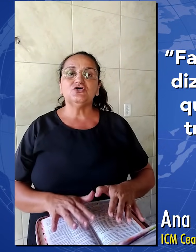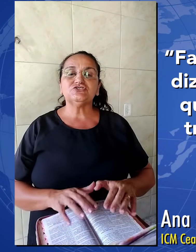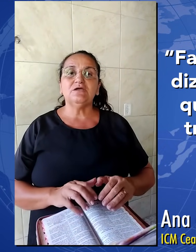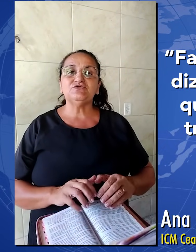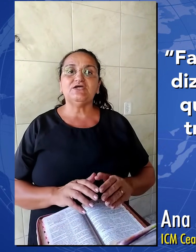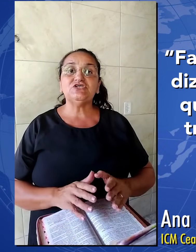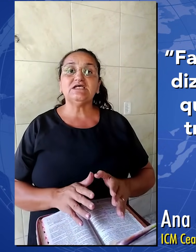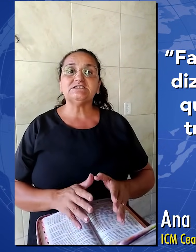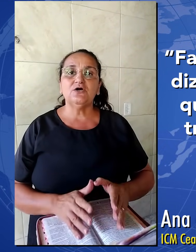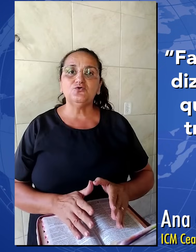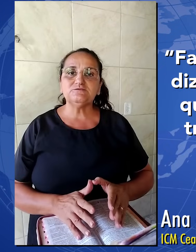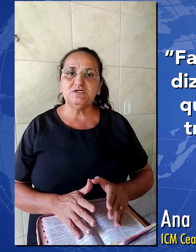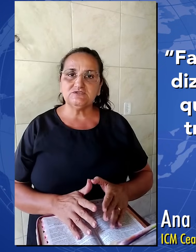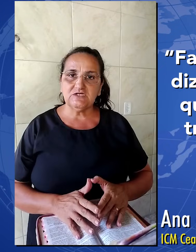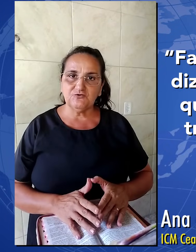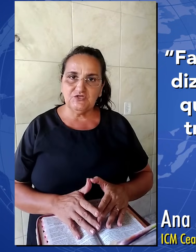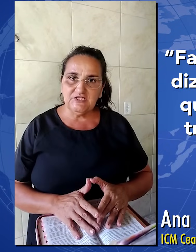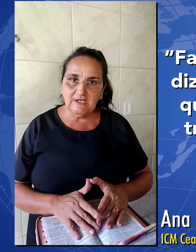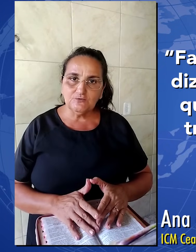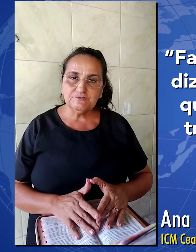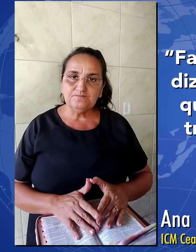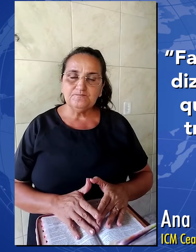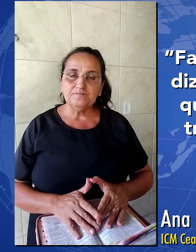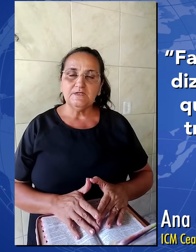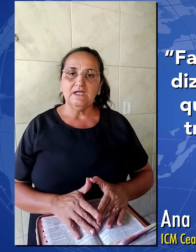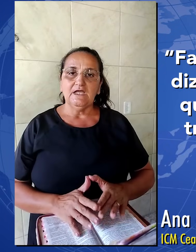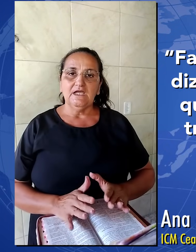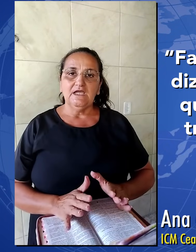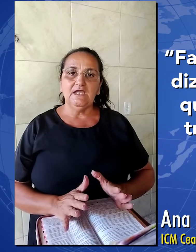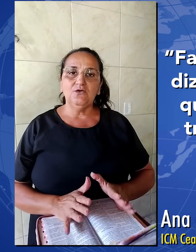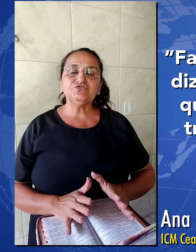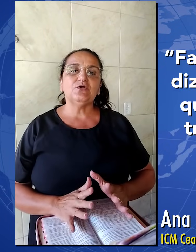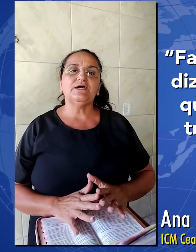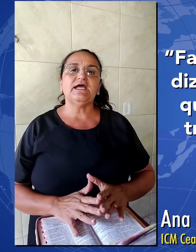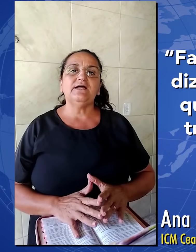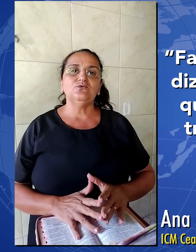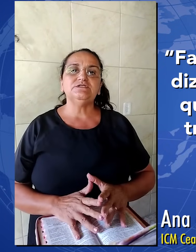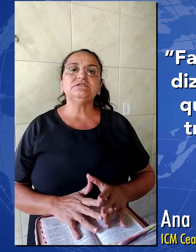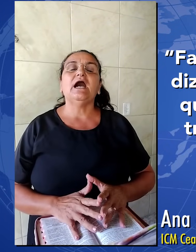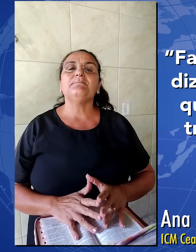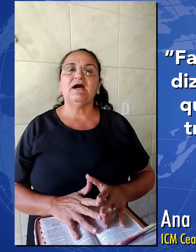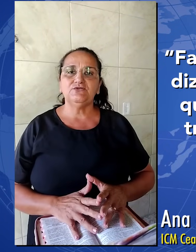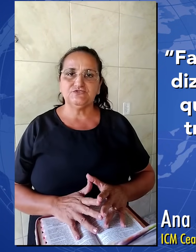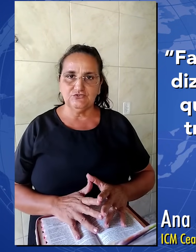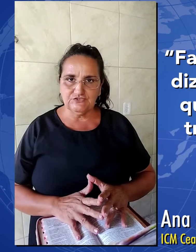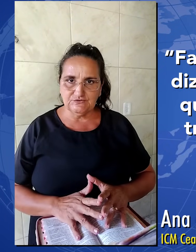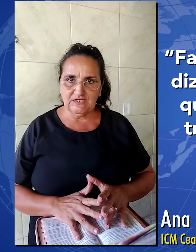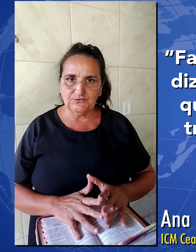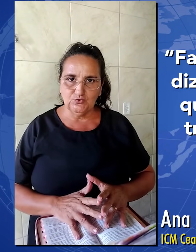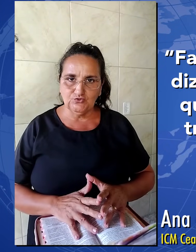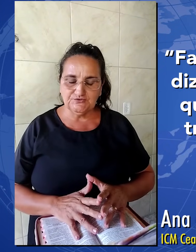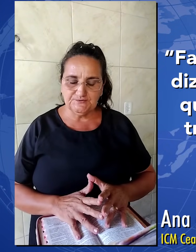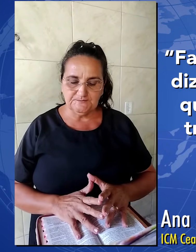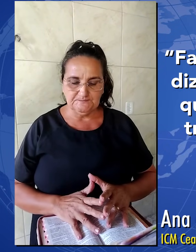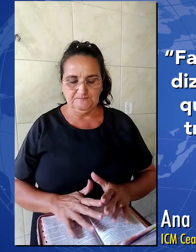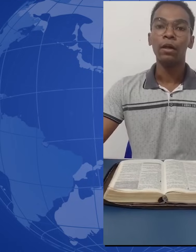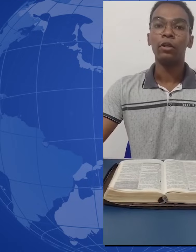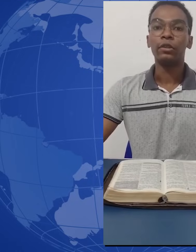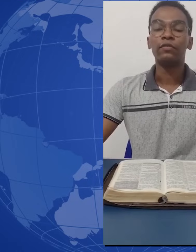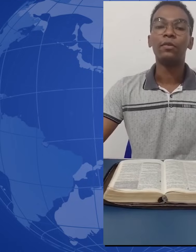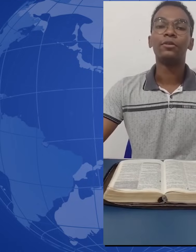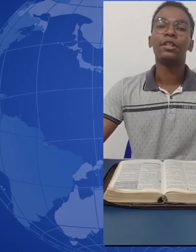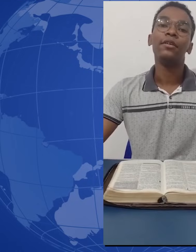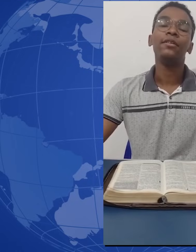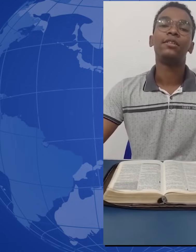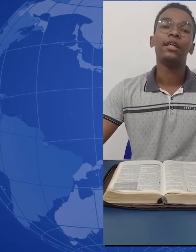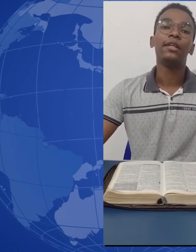claridade, nós temos a direção do Espírito Santo de Deus. E o Senhor é a luz. A paz do Senhor Jesus a todos.